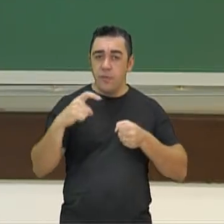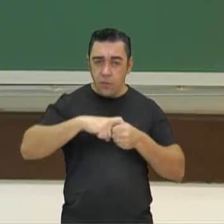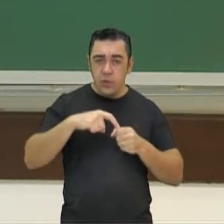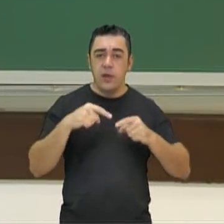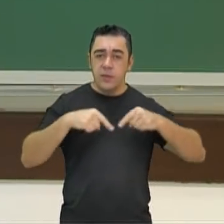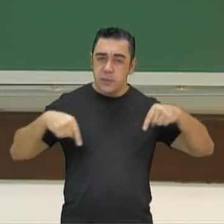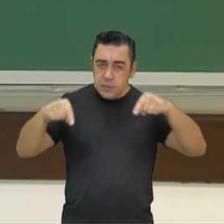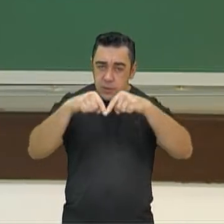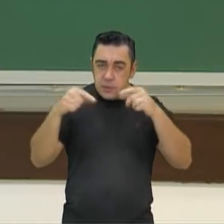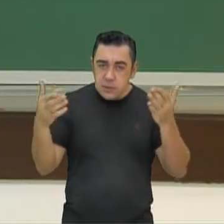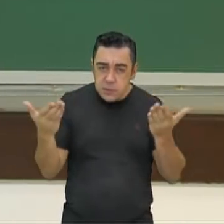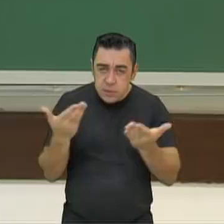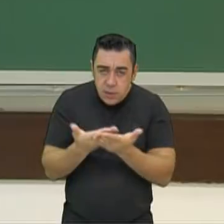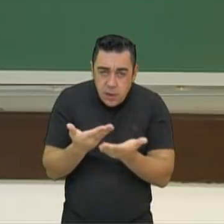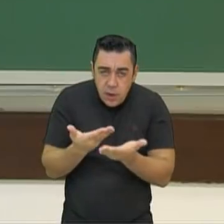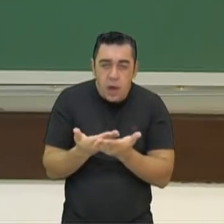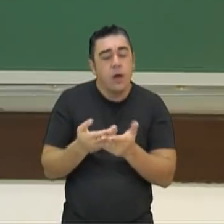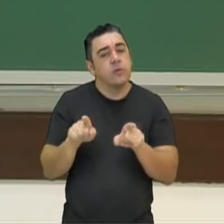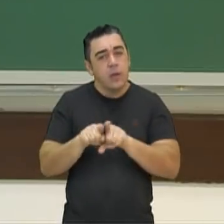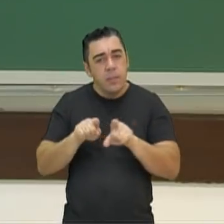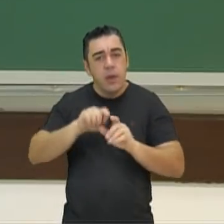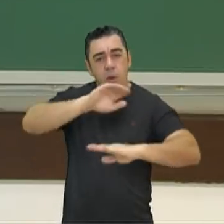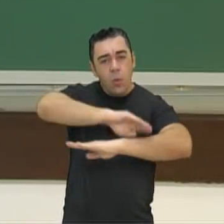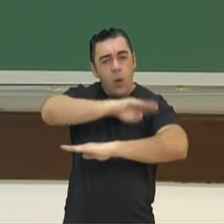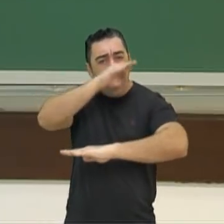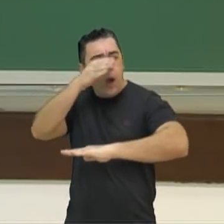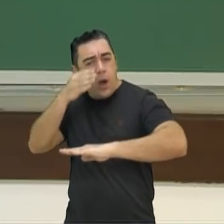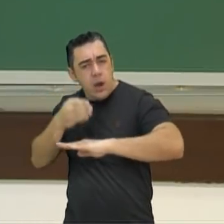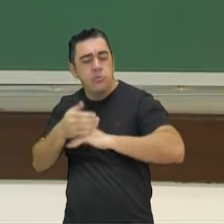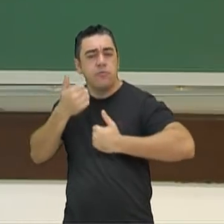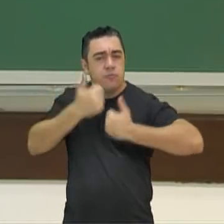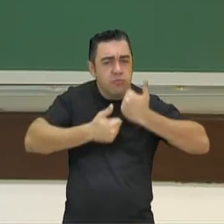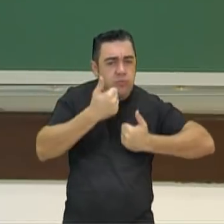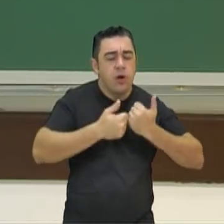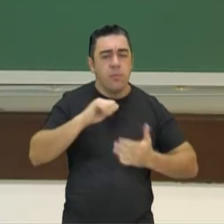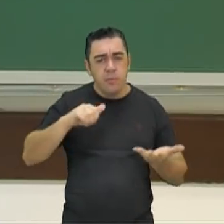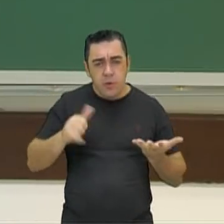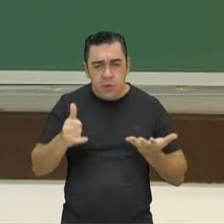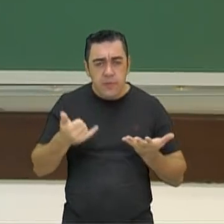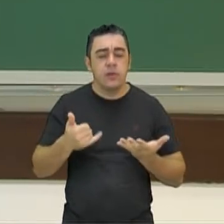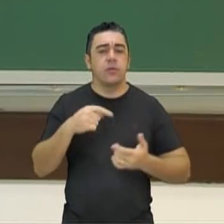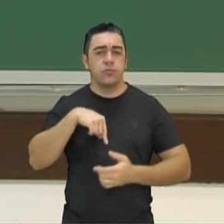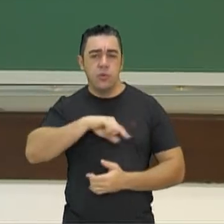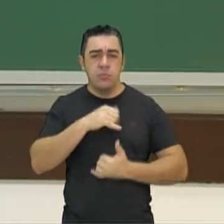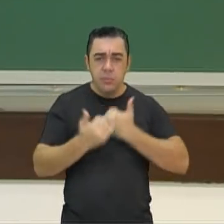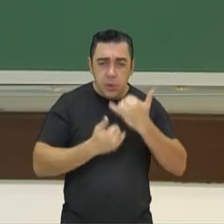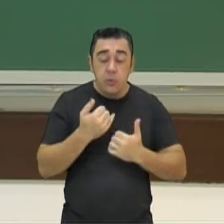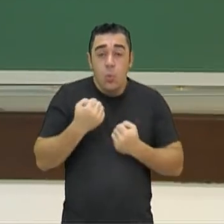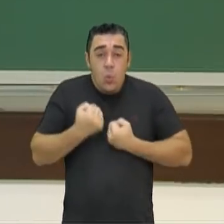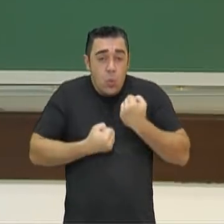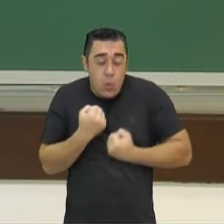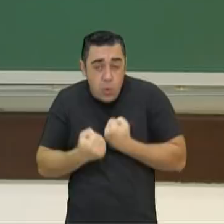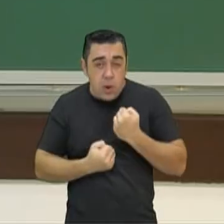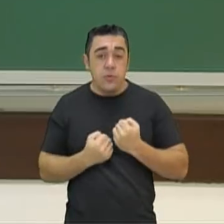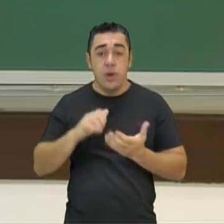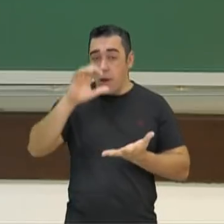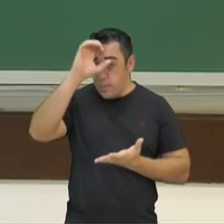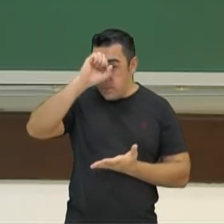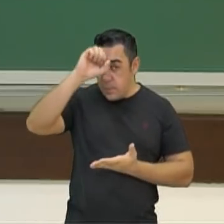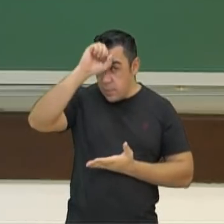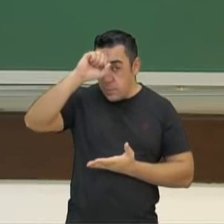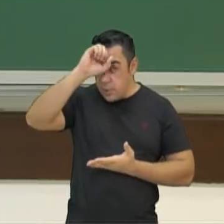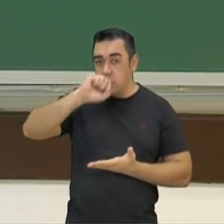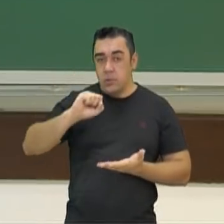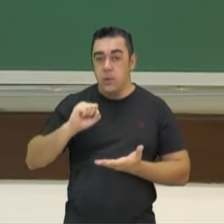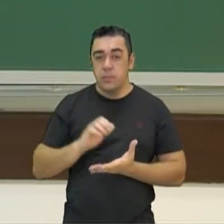sala, na nossa quadra, né, aproveitando nossas aulas de educação física na nossa quadra, se divertindo, correndo um pouquinho e aprendendo muito,